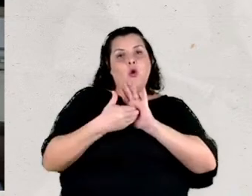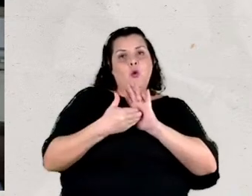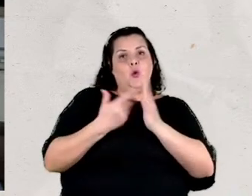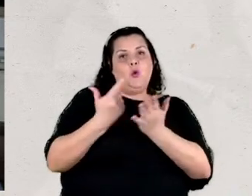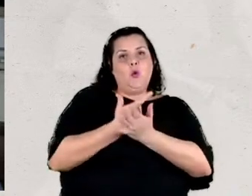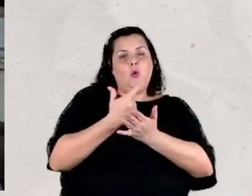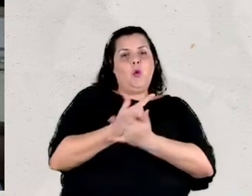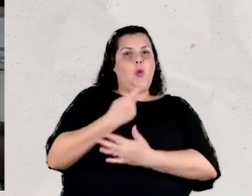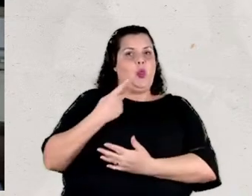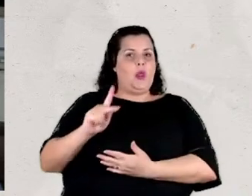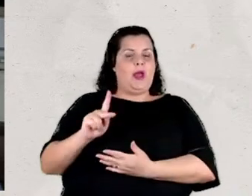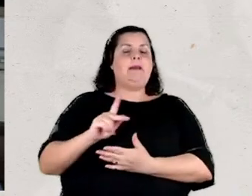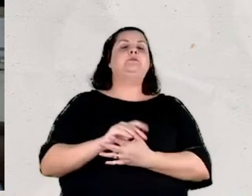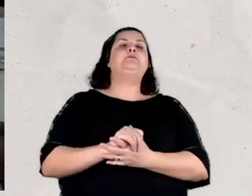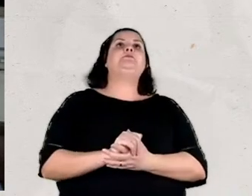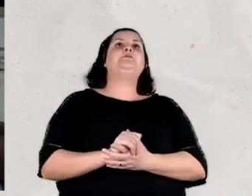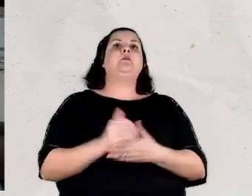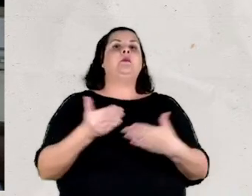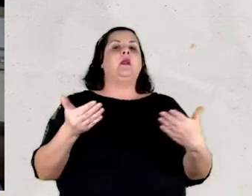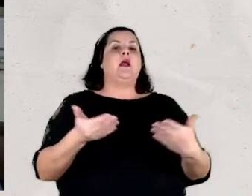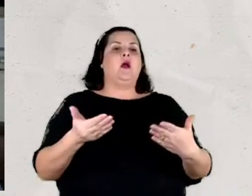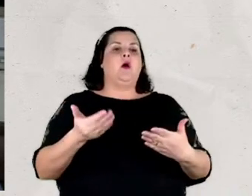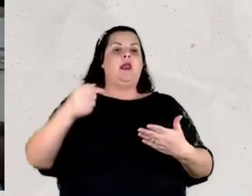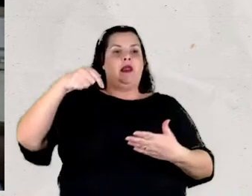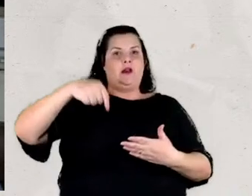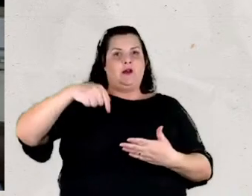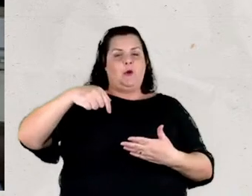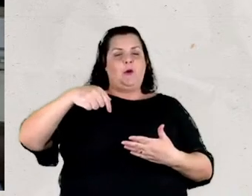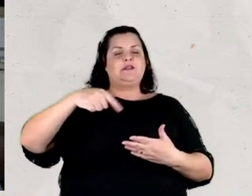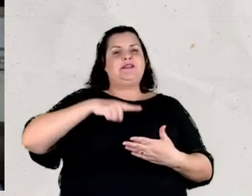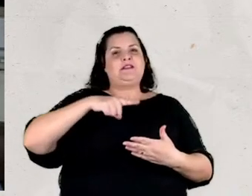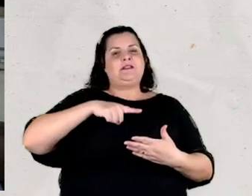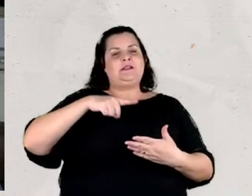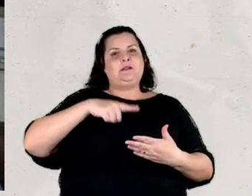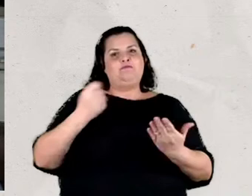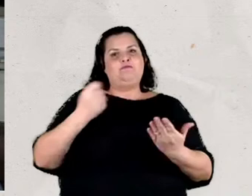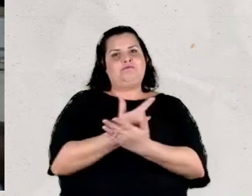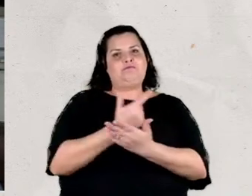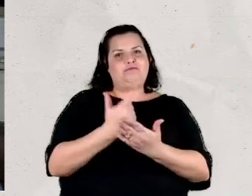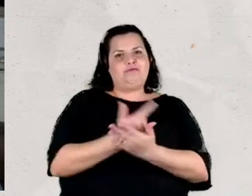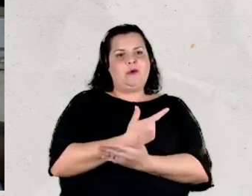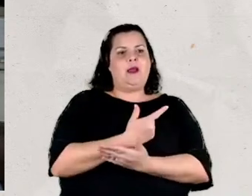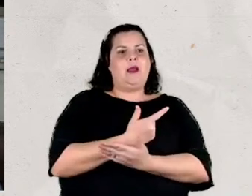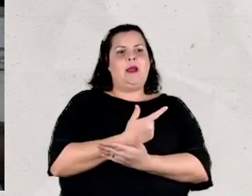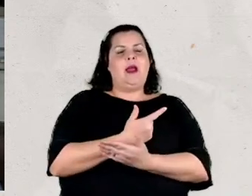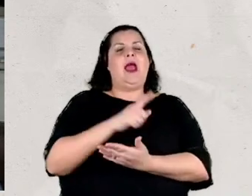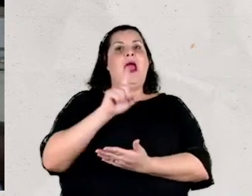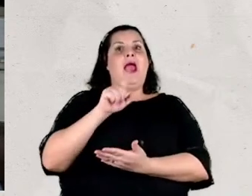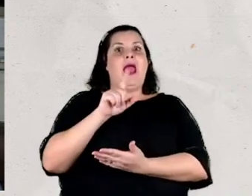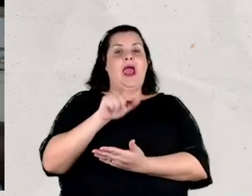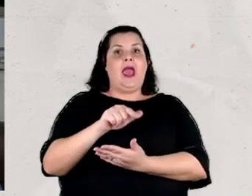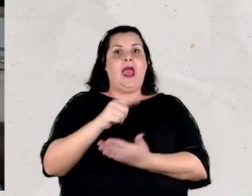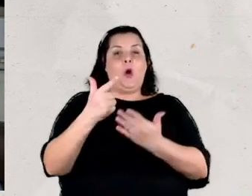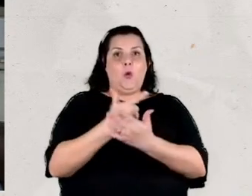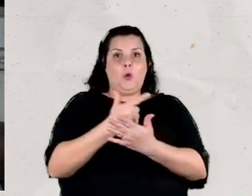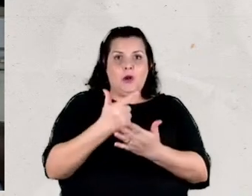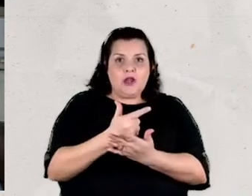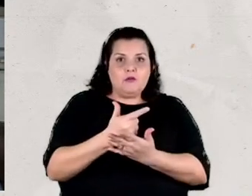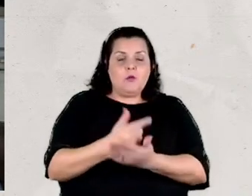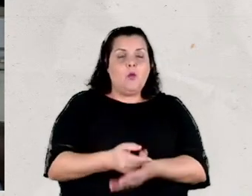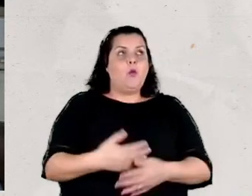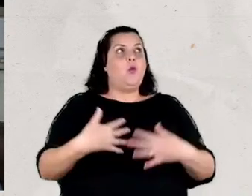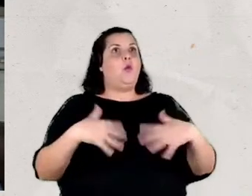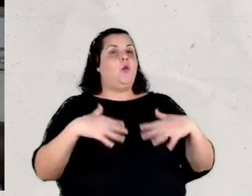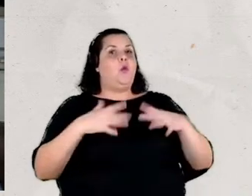Neighbor, que agora lançamos no Brasil, é best-seller do New York Times. Ele